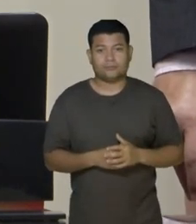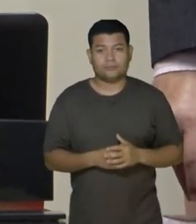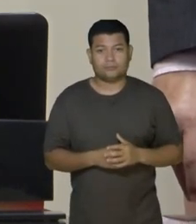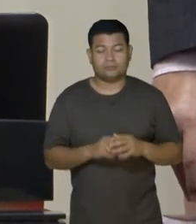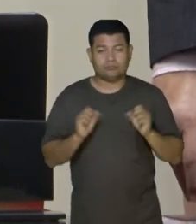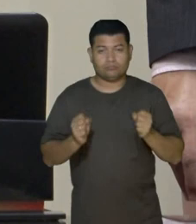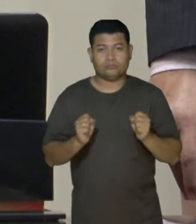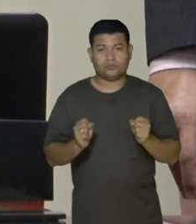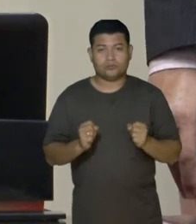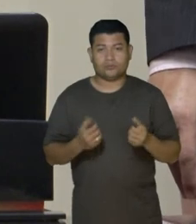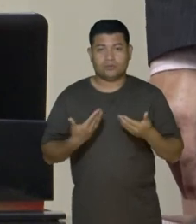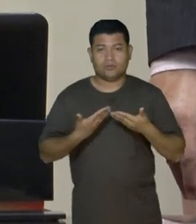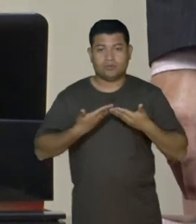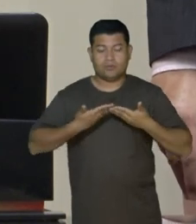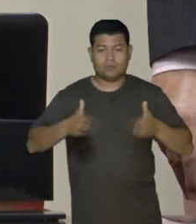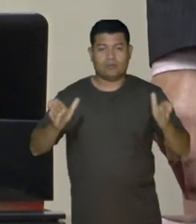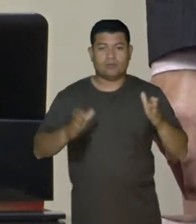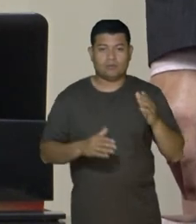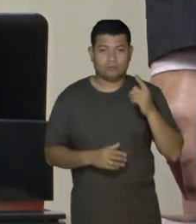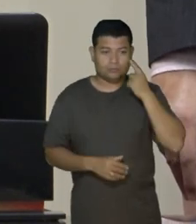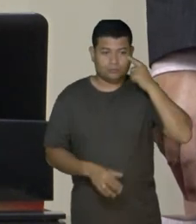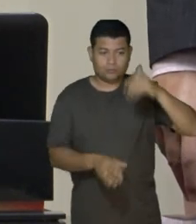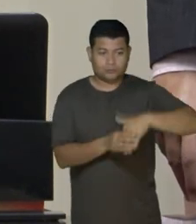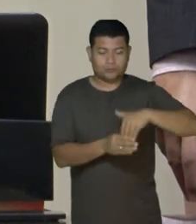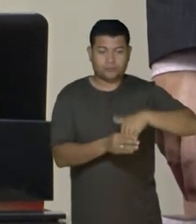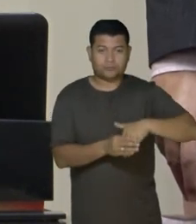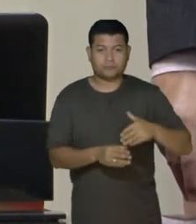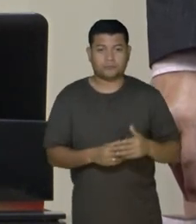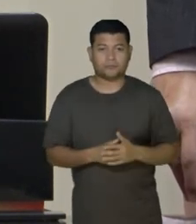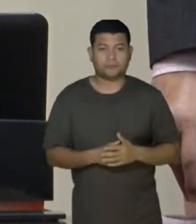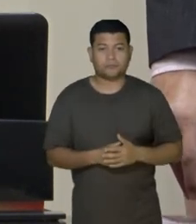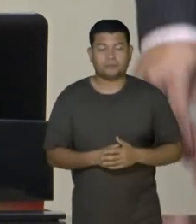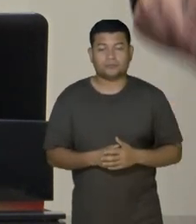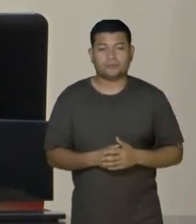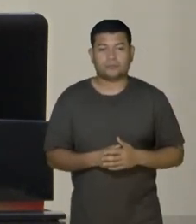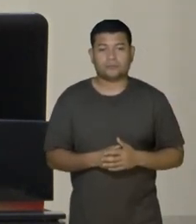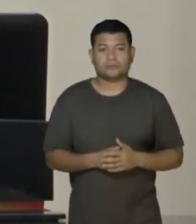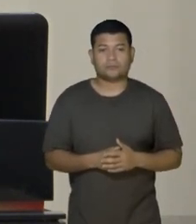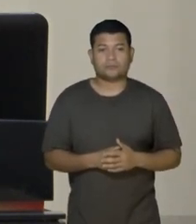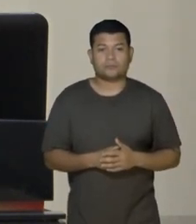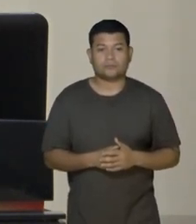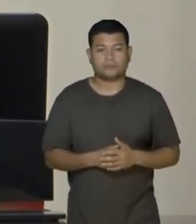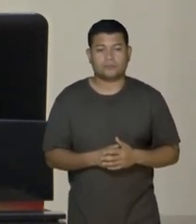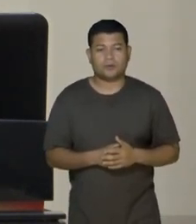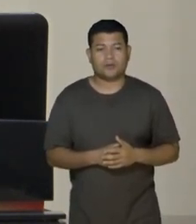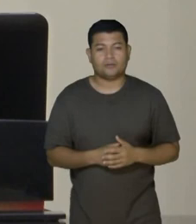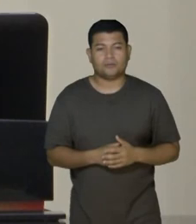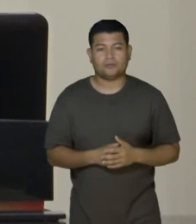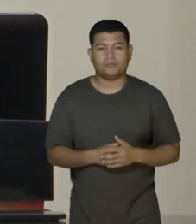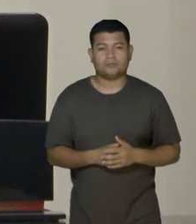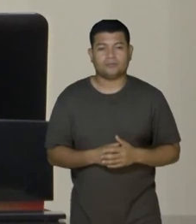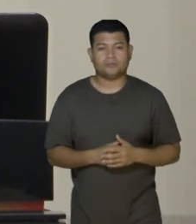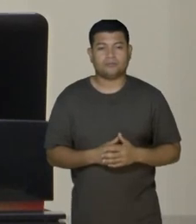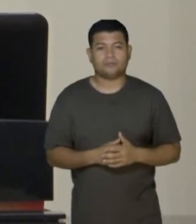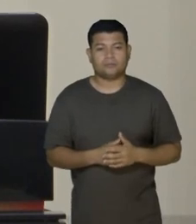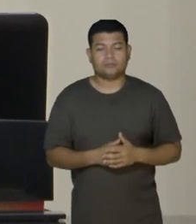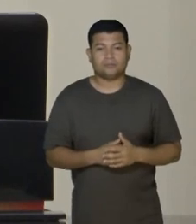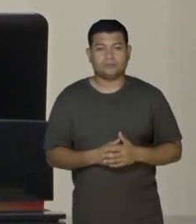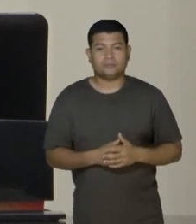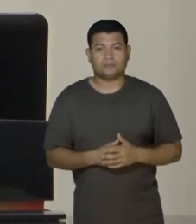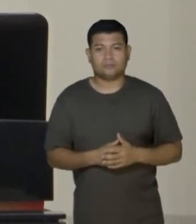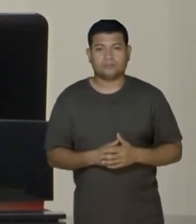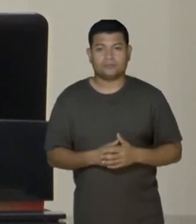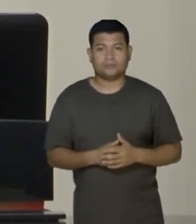Podemos abrir o painel para os senhores deputados exercerem seu direito de voto. Deputada